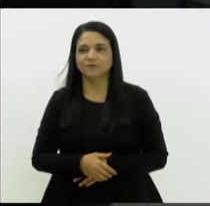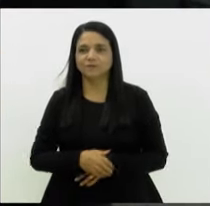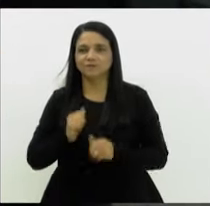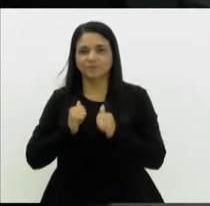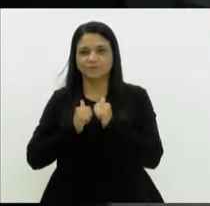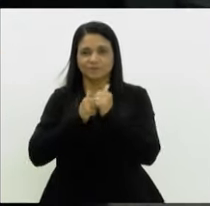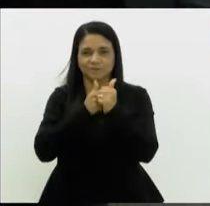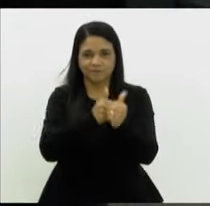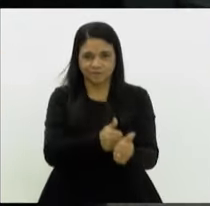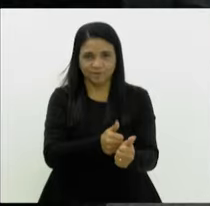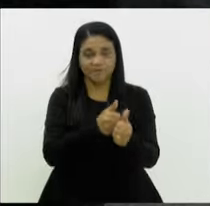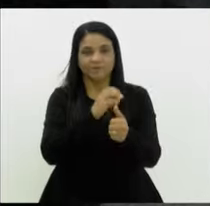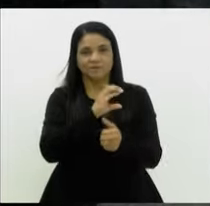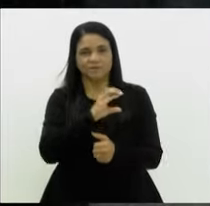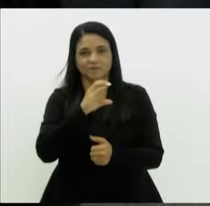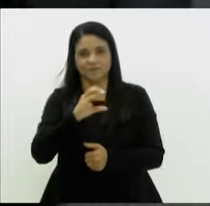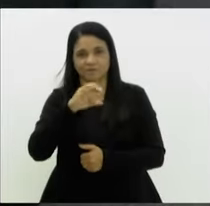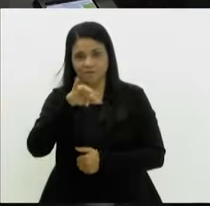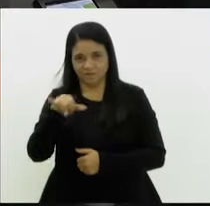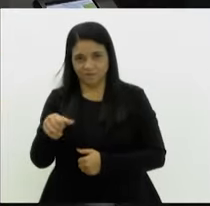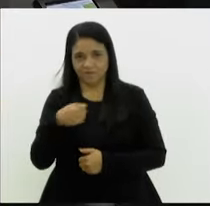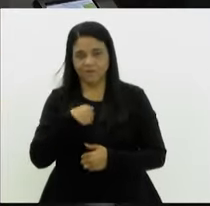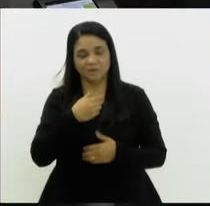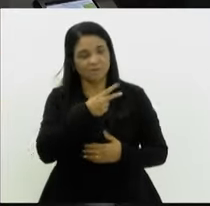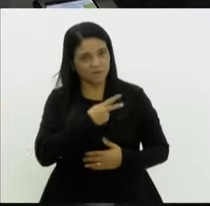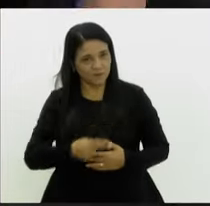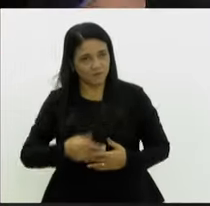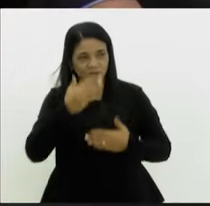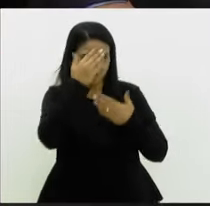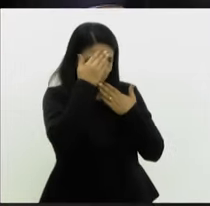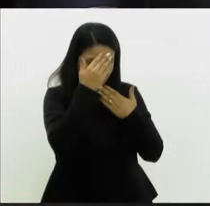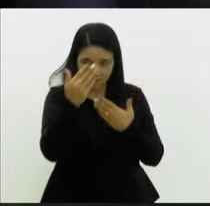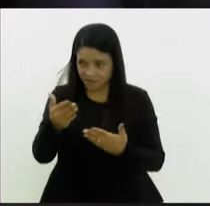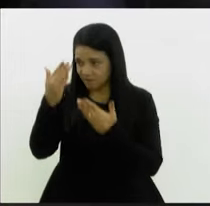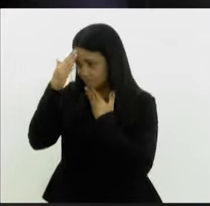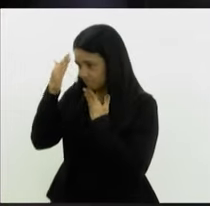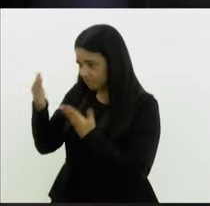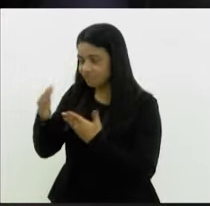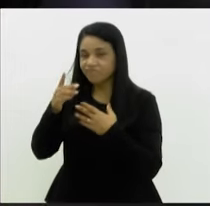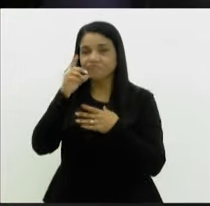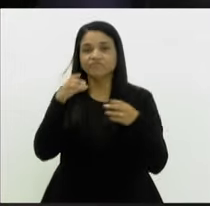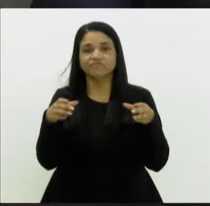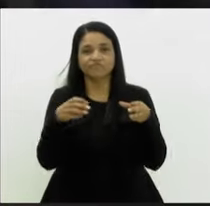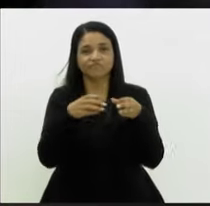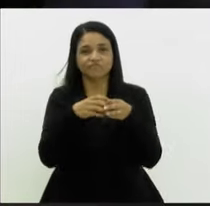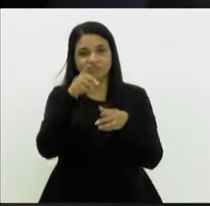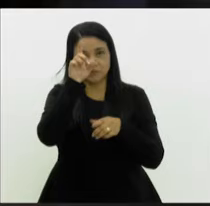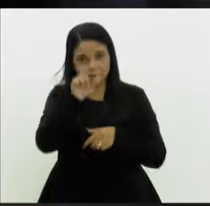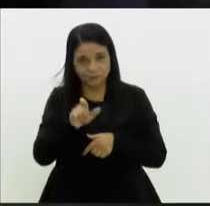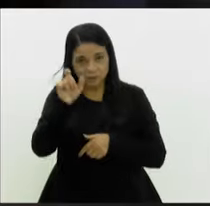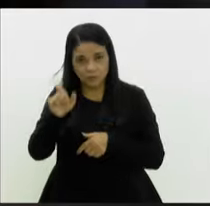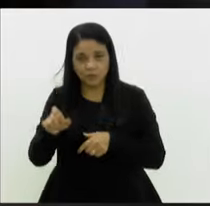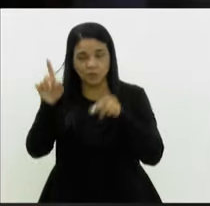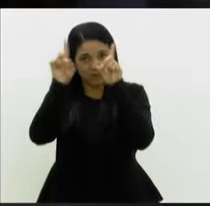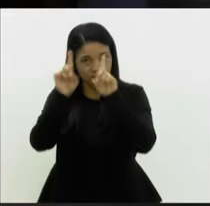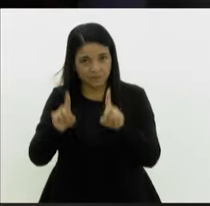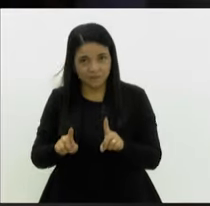Acompanho a CCJ, senhor presidente. Muito obrigado. Pela Comissão de Pessoa com Deficiência, deputado Fred Pacheco.